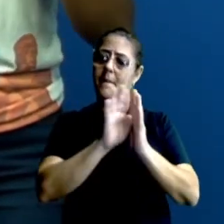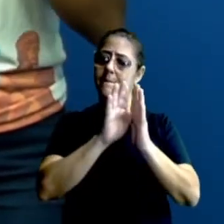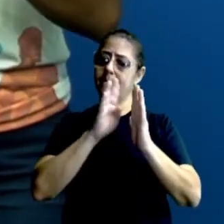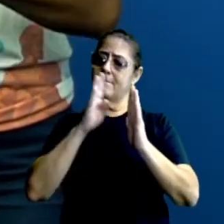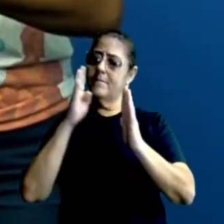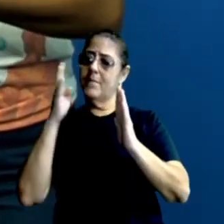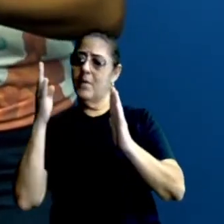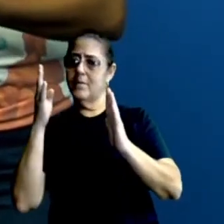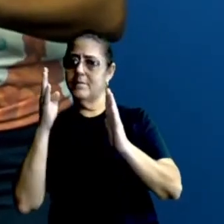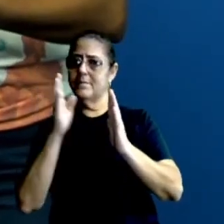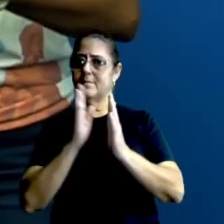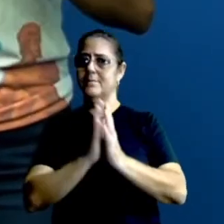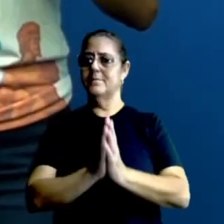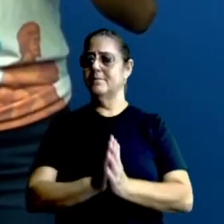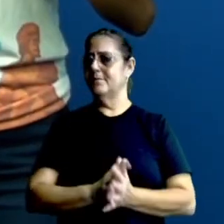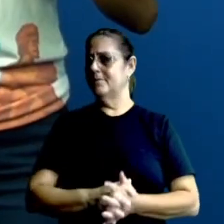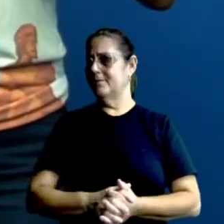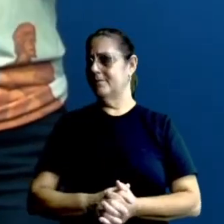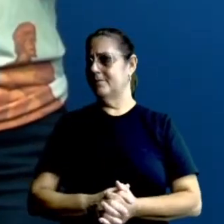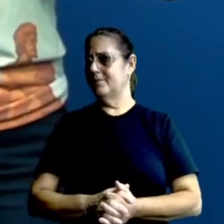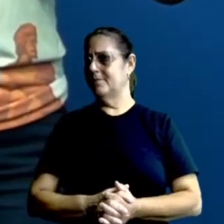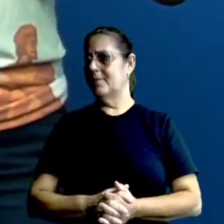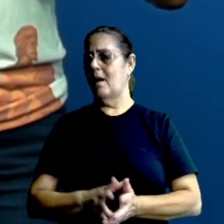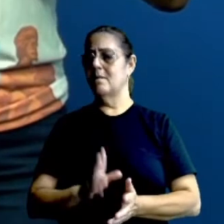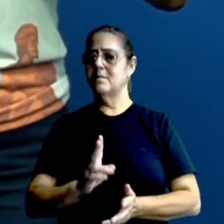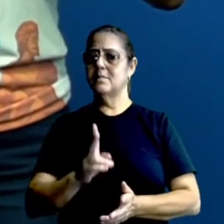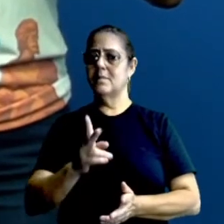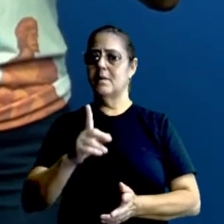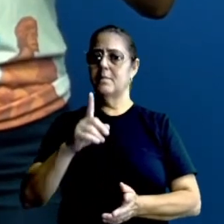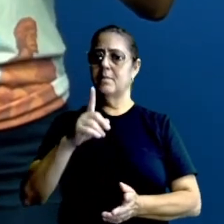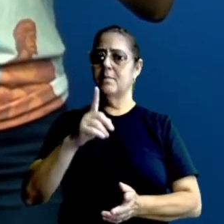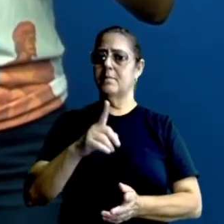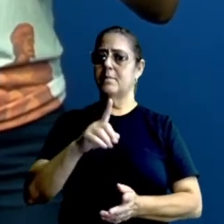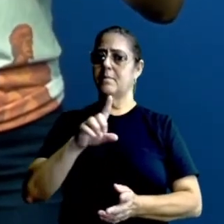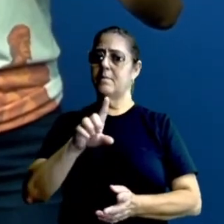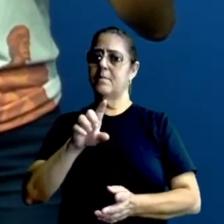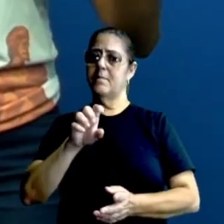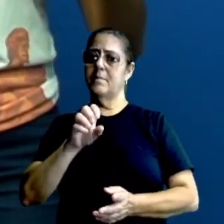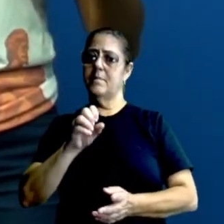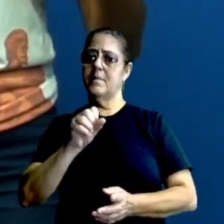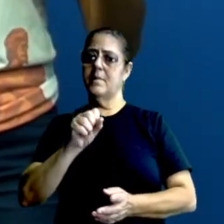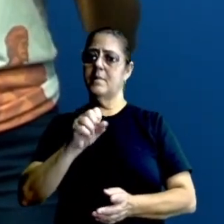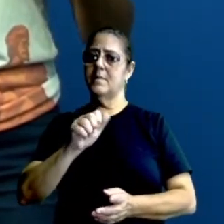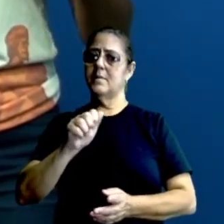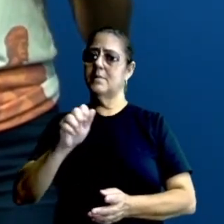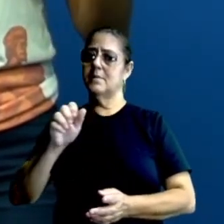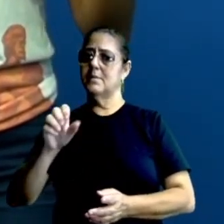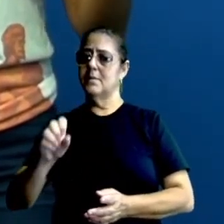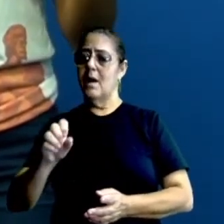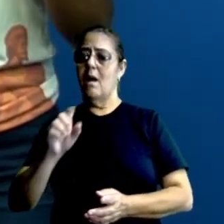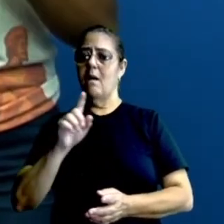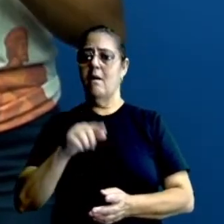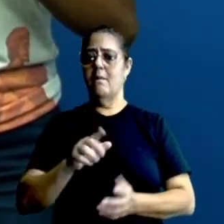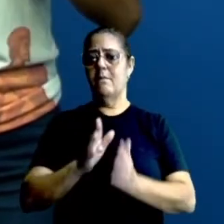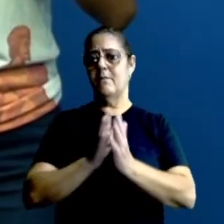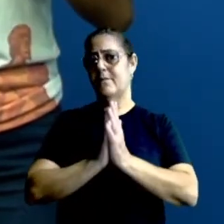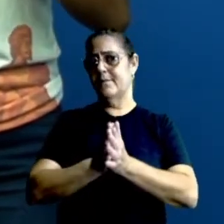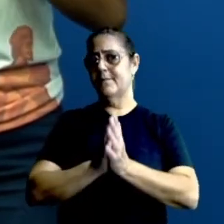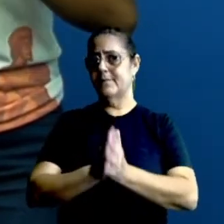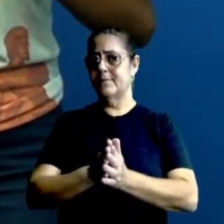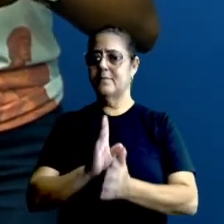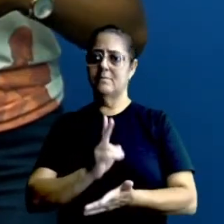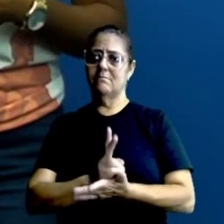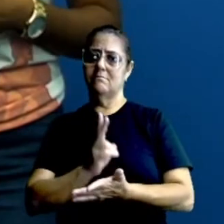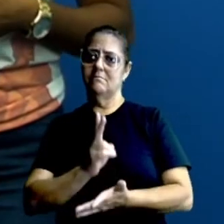ou Open the door please certo o o pen Abrir Close fechar e the